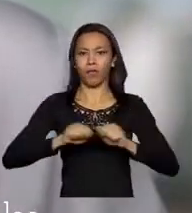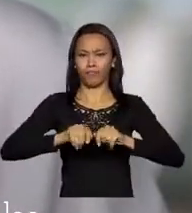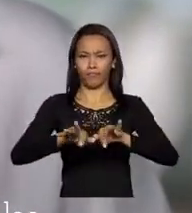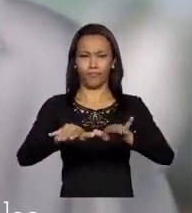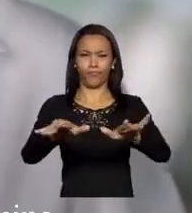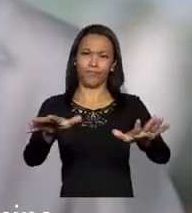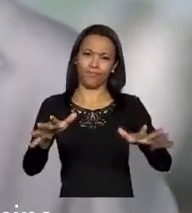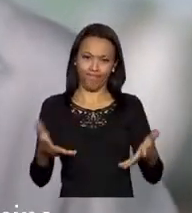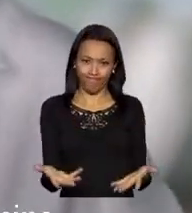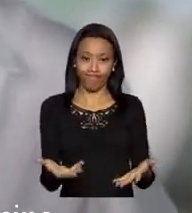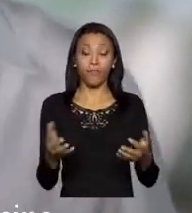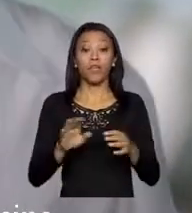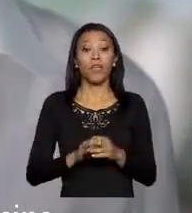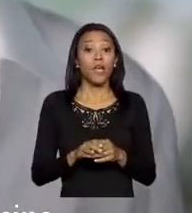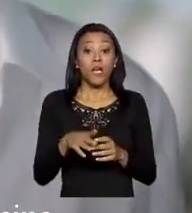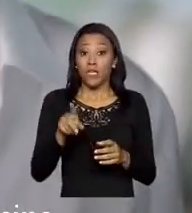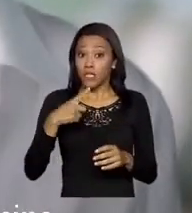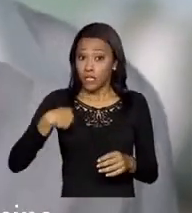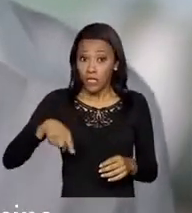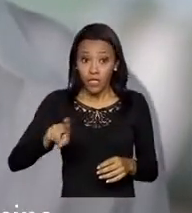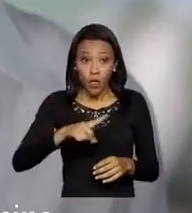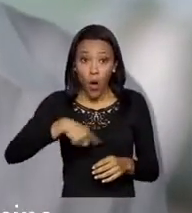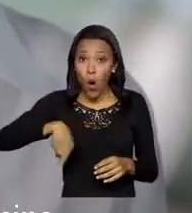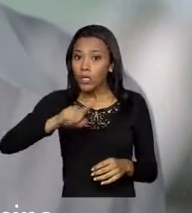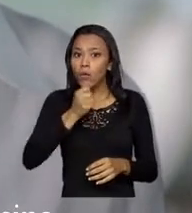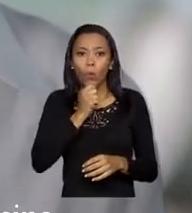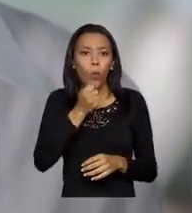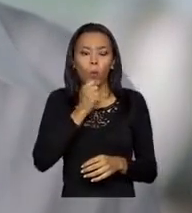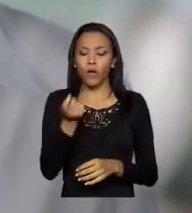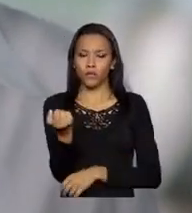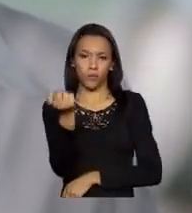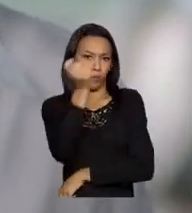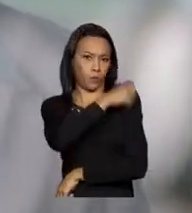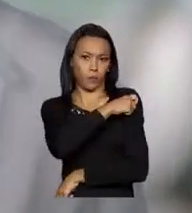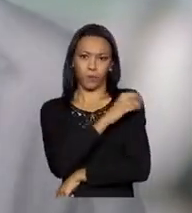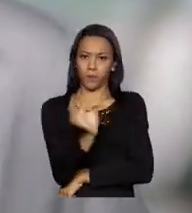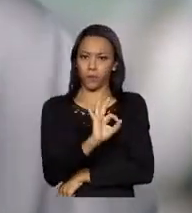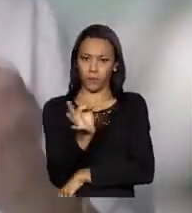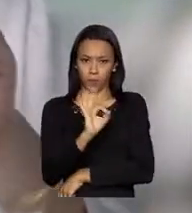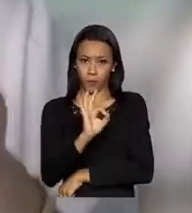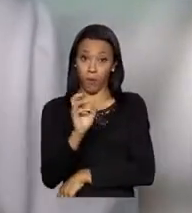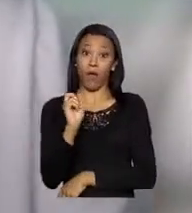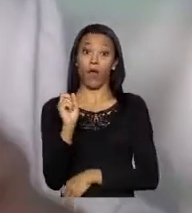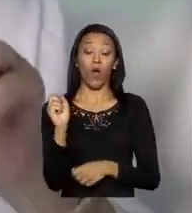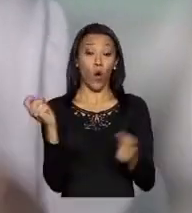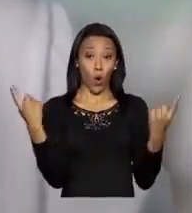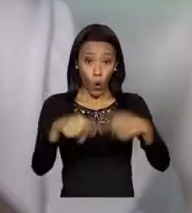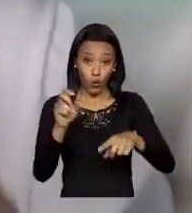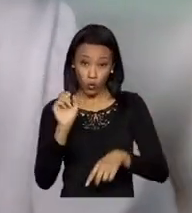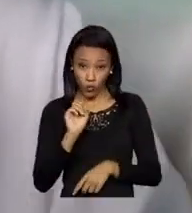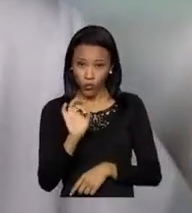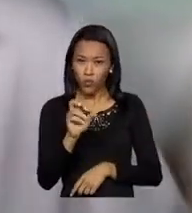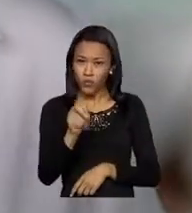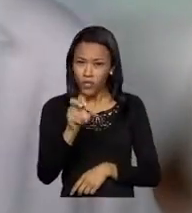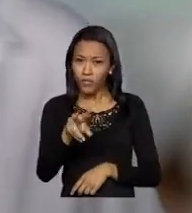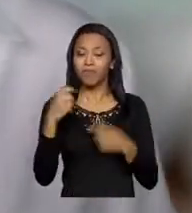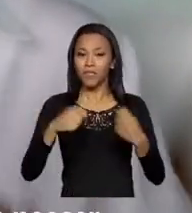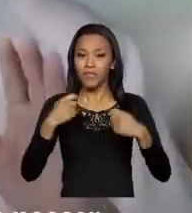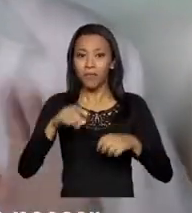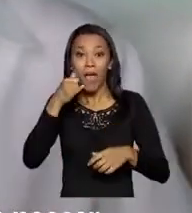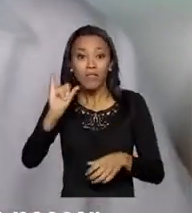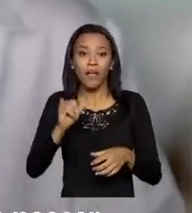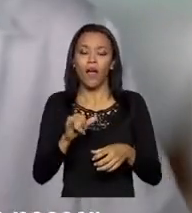contaminá-las enquanto não desenvolvermos uma vacina contra o vírus Zika pra a combater o mosquito